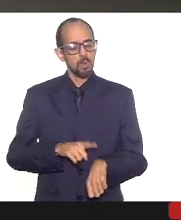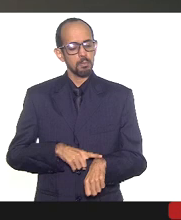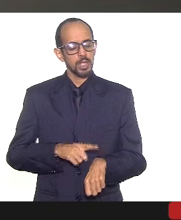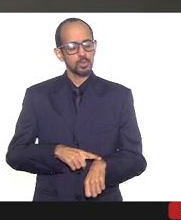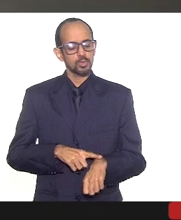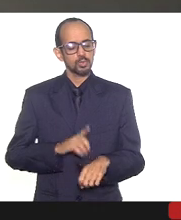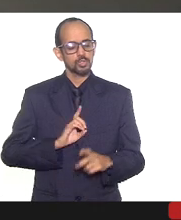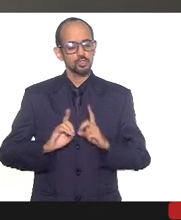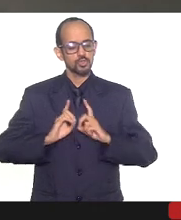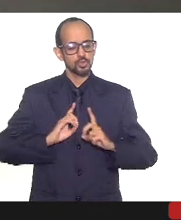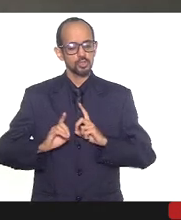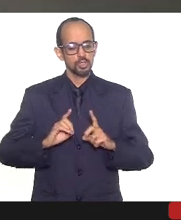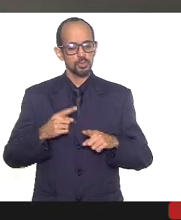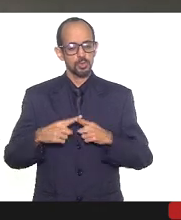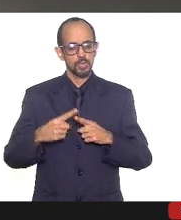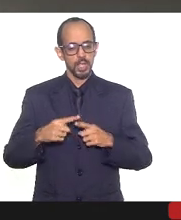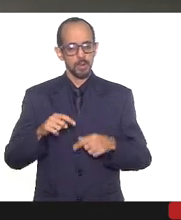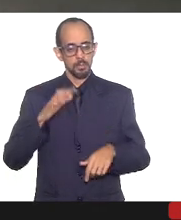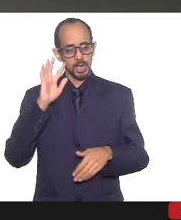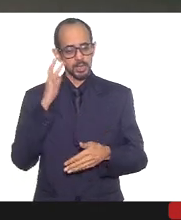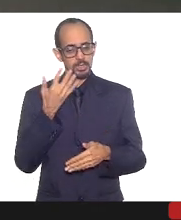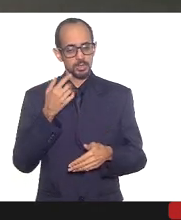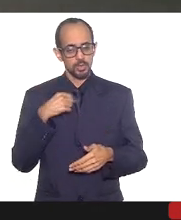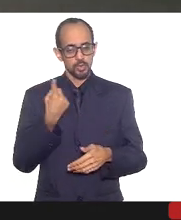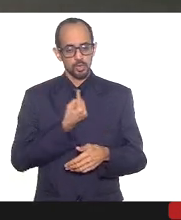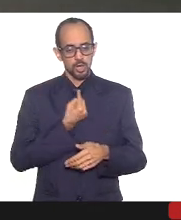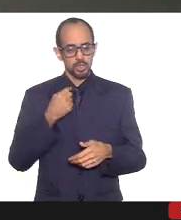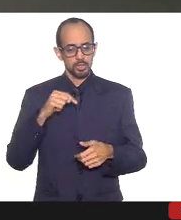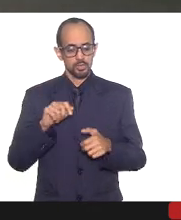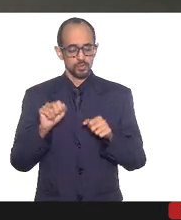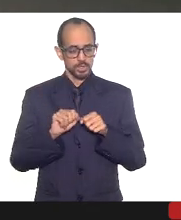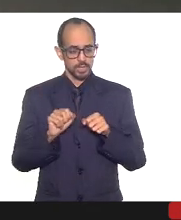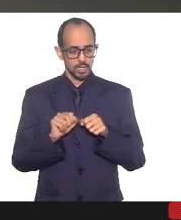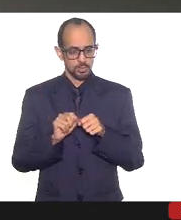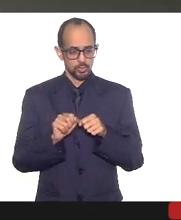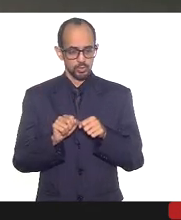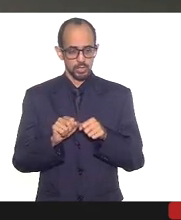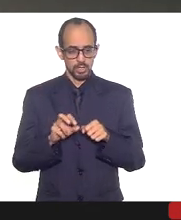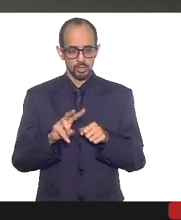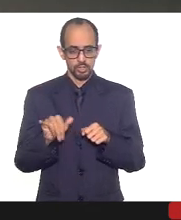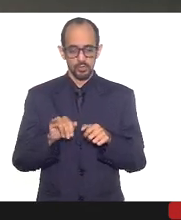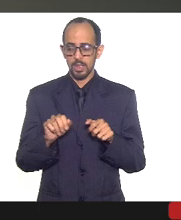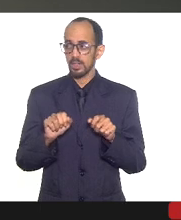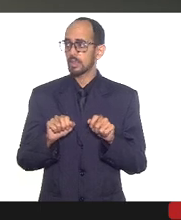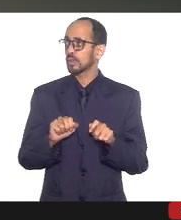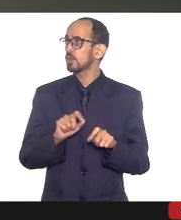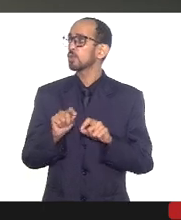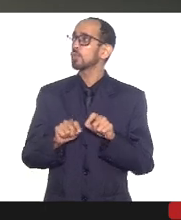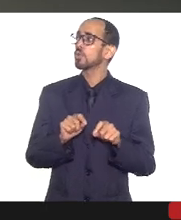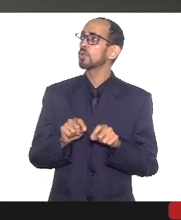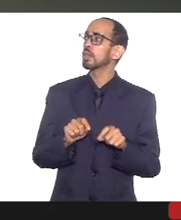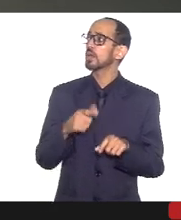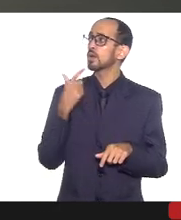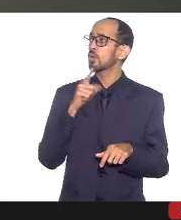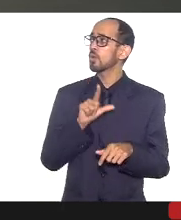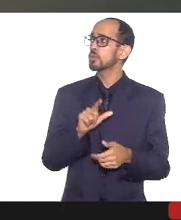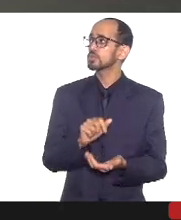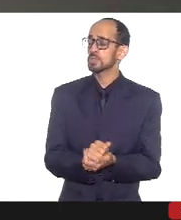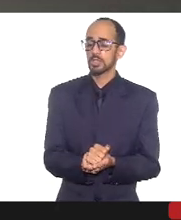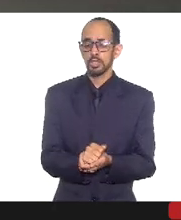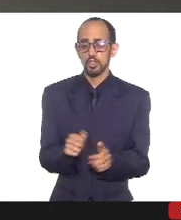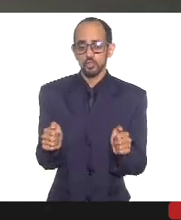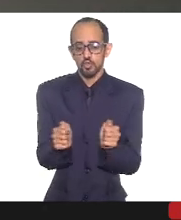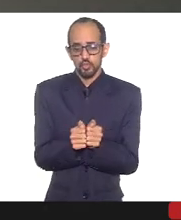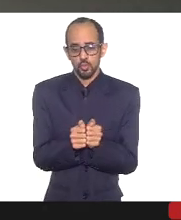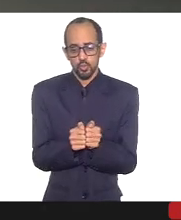partir do momento da adesão que nós fizemos, nós teremos daqui para frente o árduo trabalho, né? Em conjunto com essa casa,